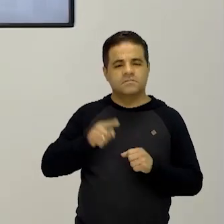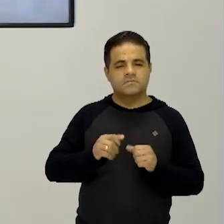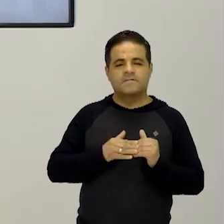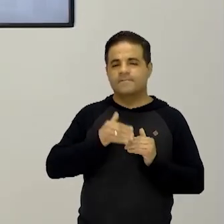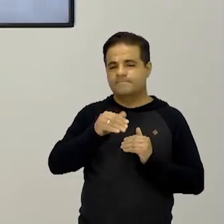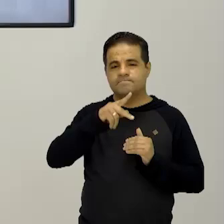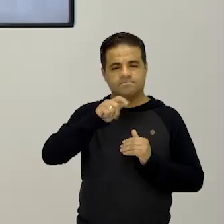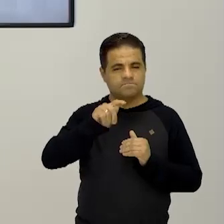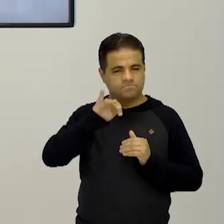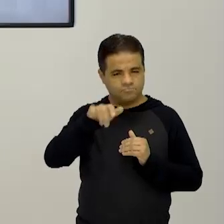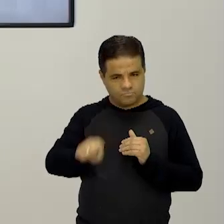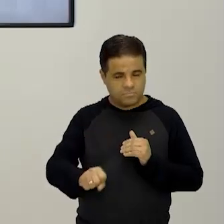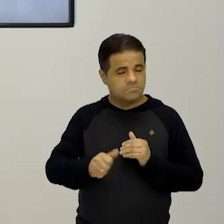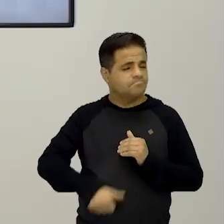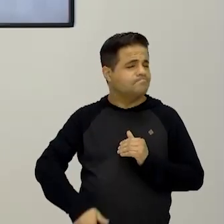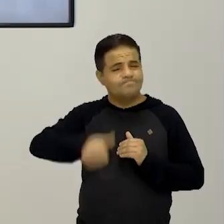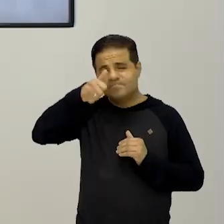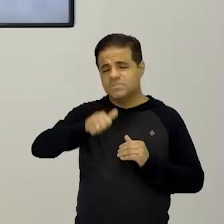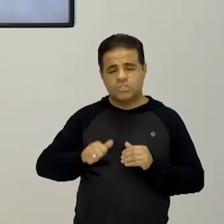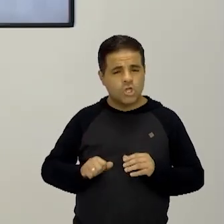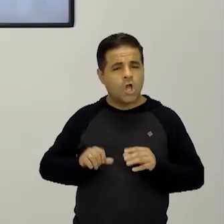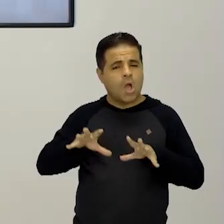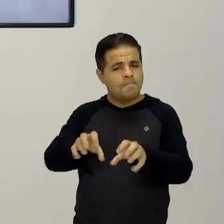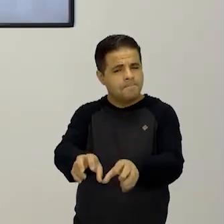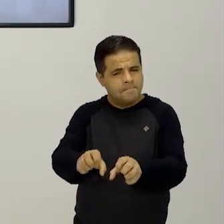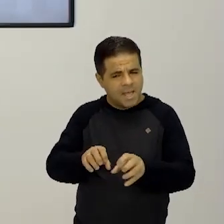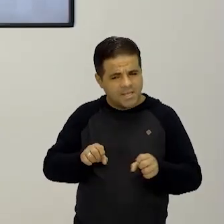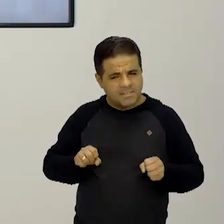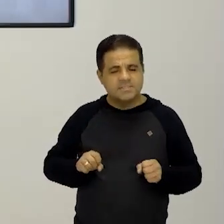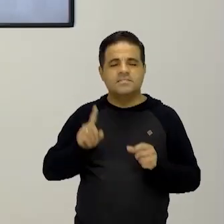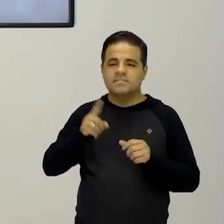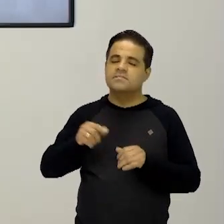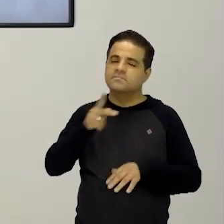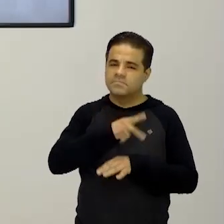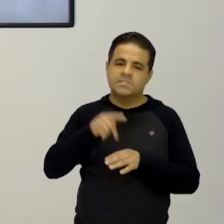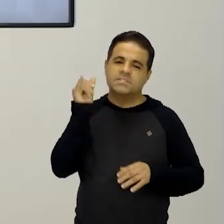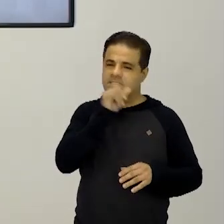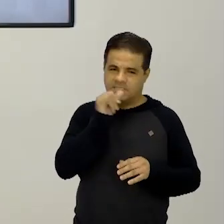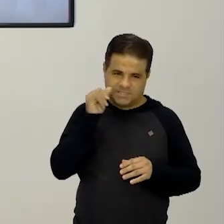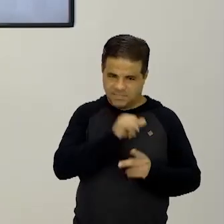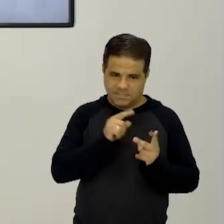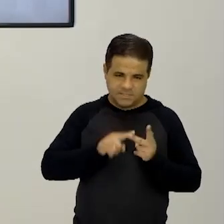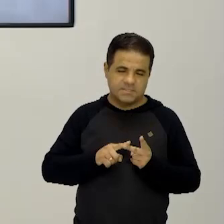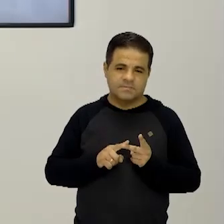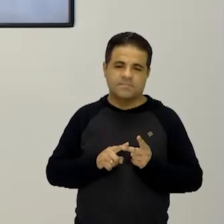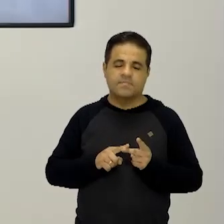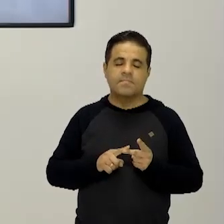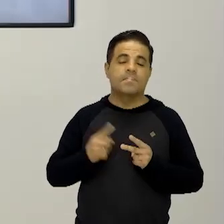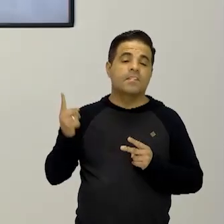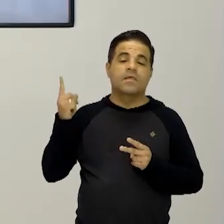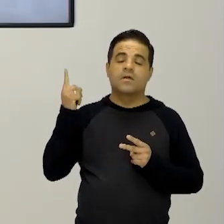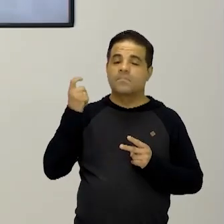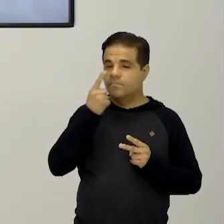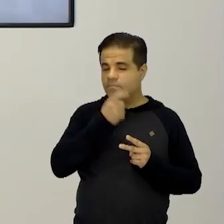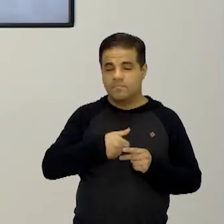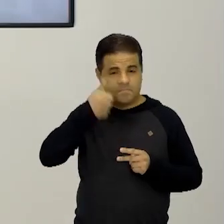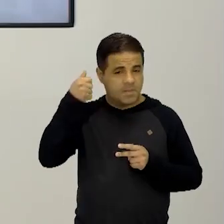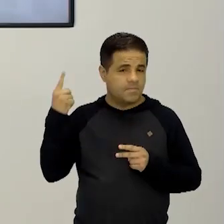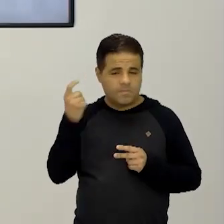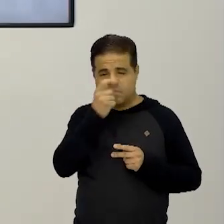best pasta, a melhor massa. Então, Italians. The best perfumes, the